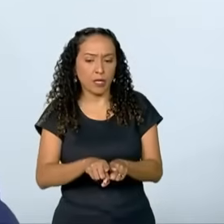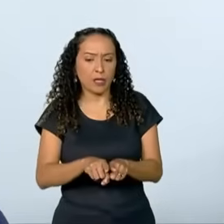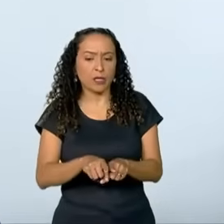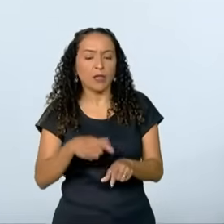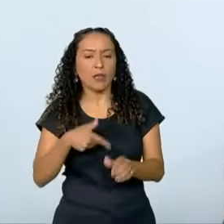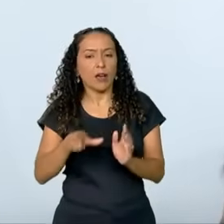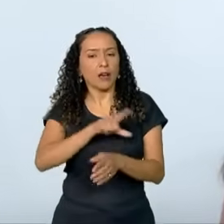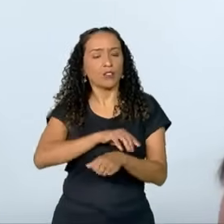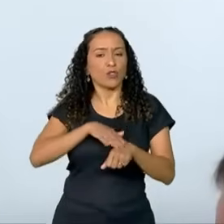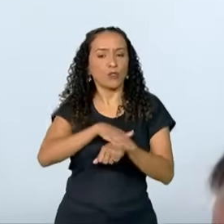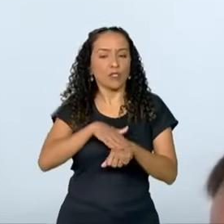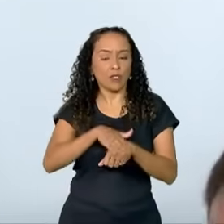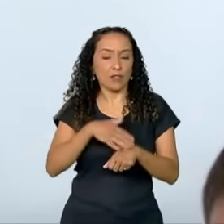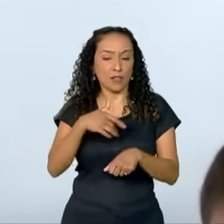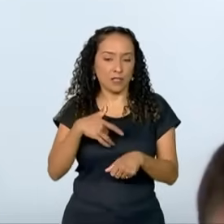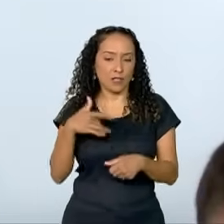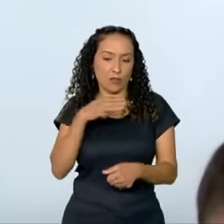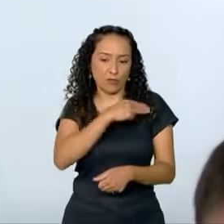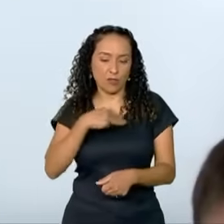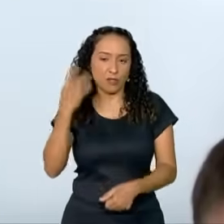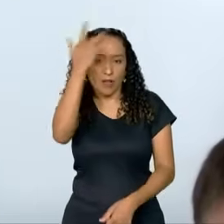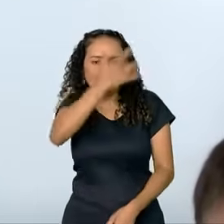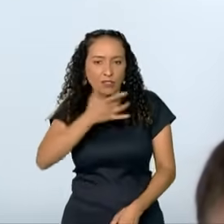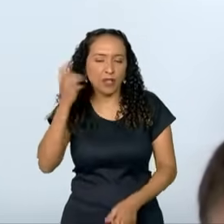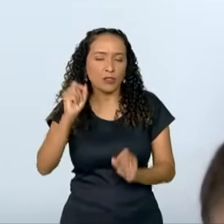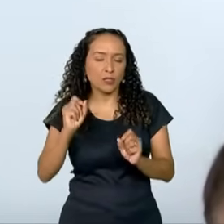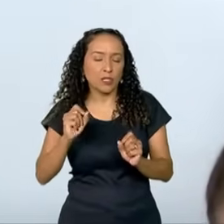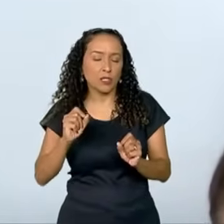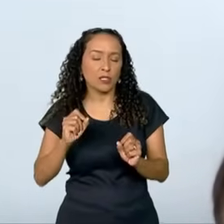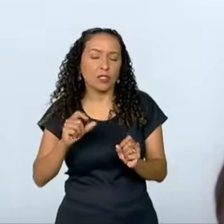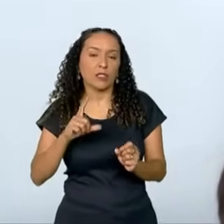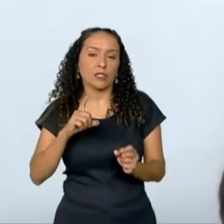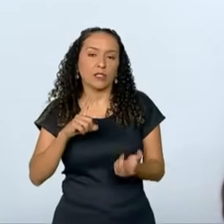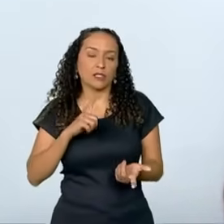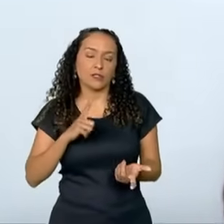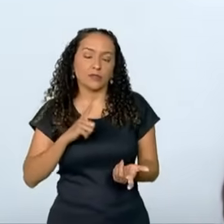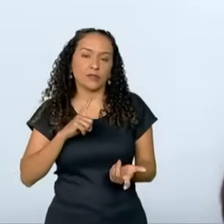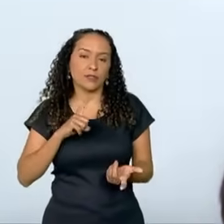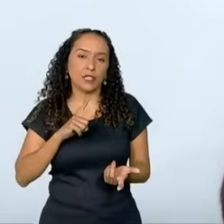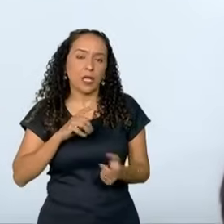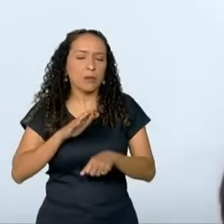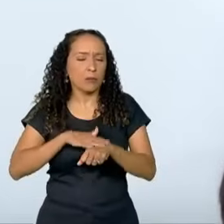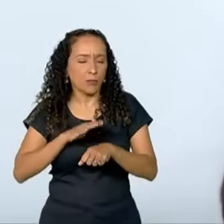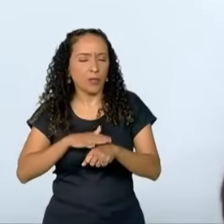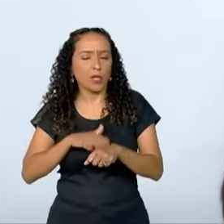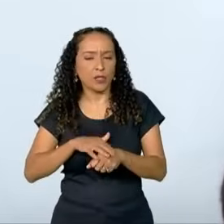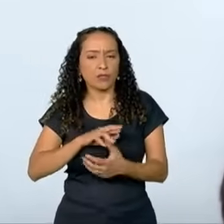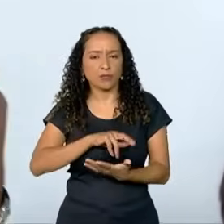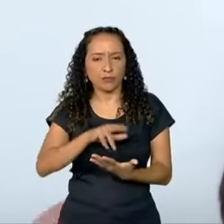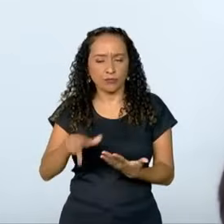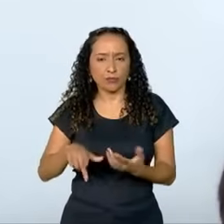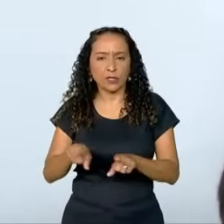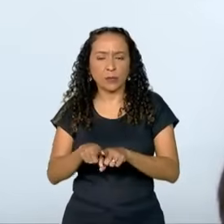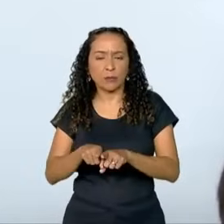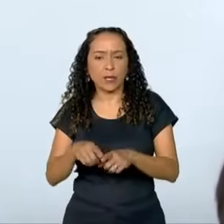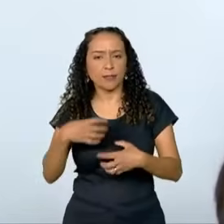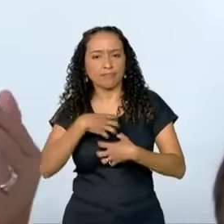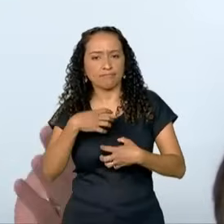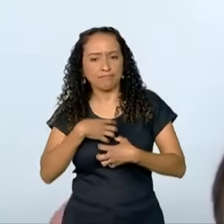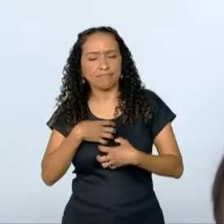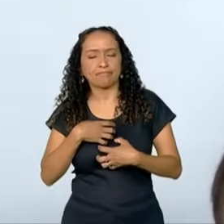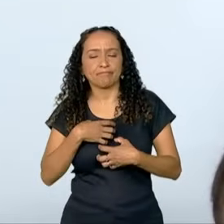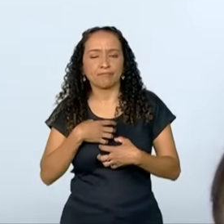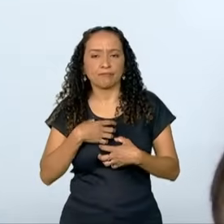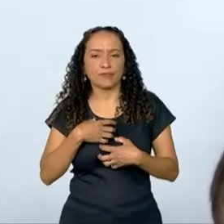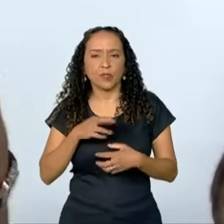aqui com o ministro Haddad e presidente Lula. Existem momentos e momentos, temperamentos e temperamentos. Uns são